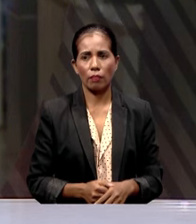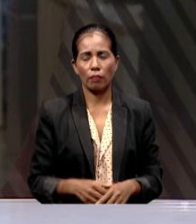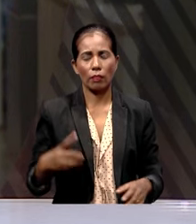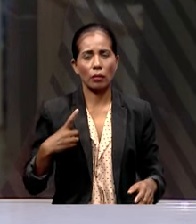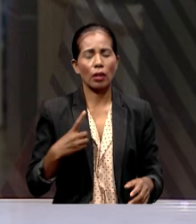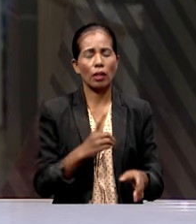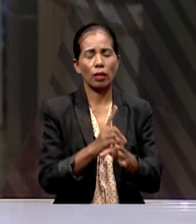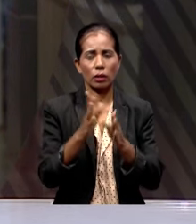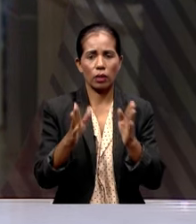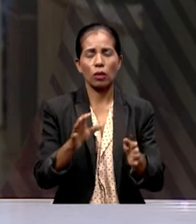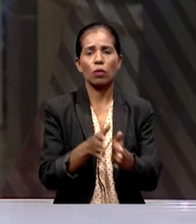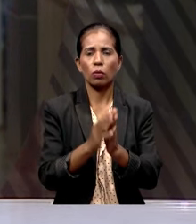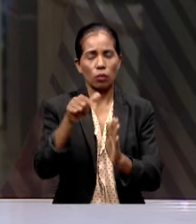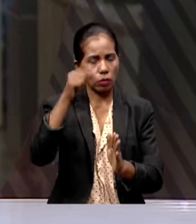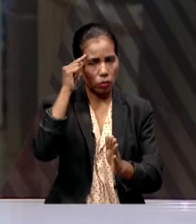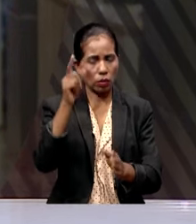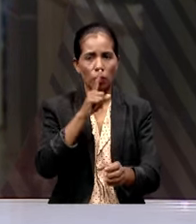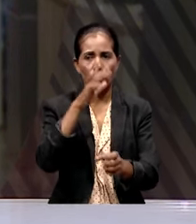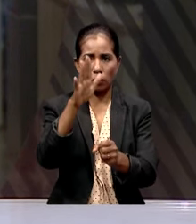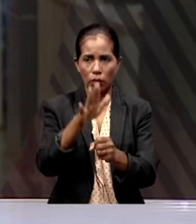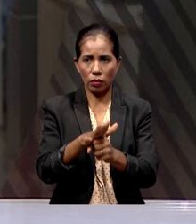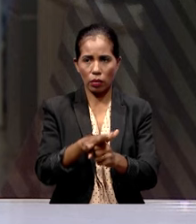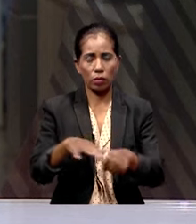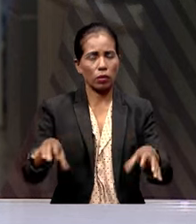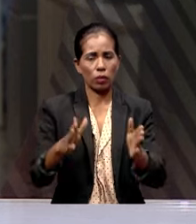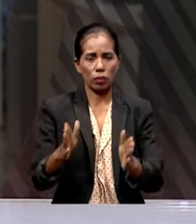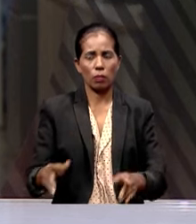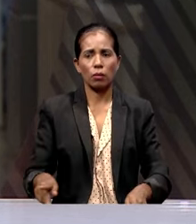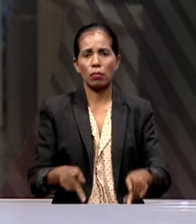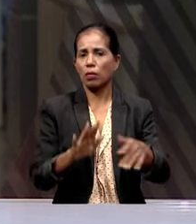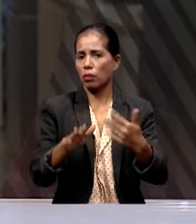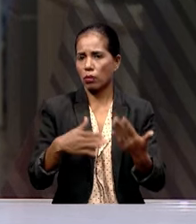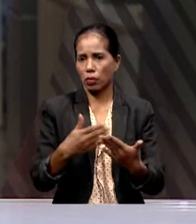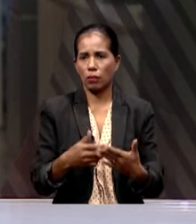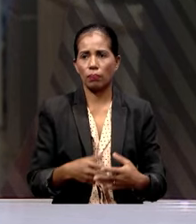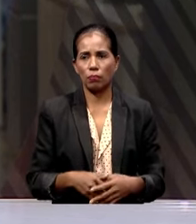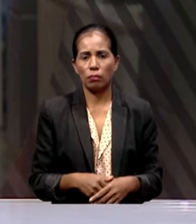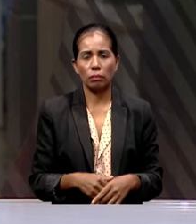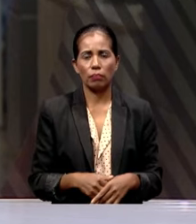diretor Fontelho, o seu governo autoriza juramento para servidor público o roto.